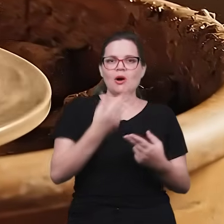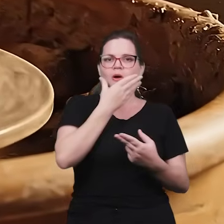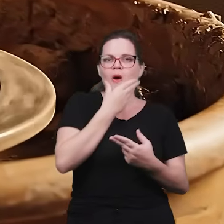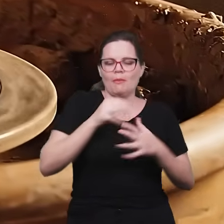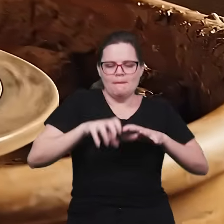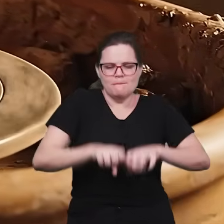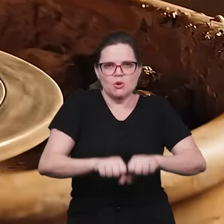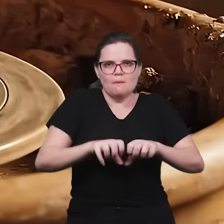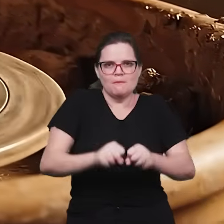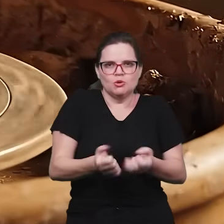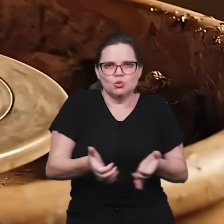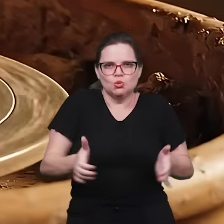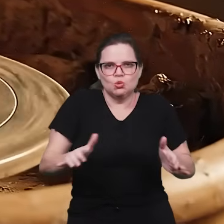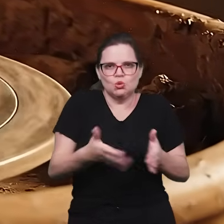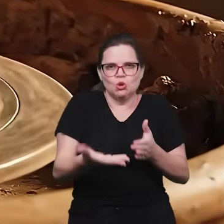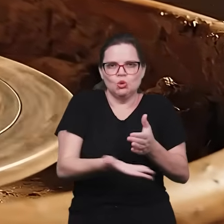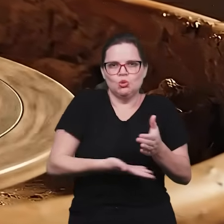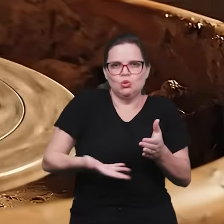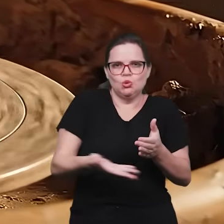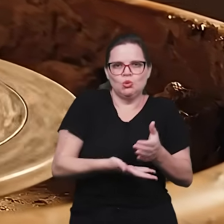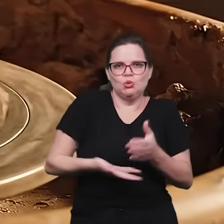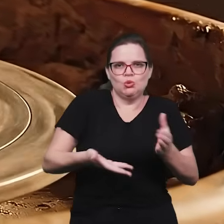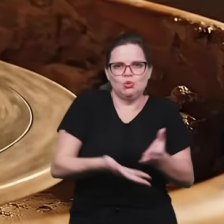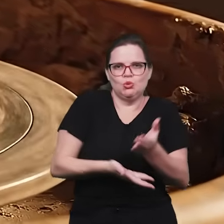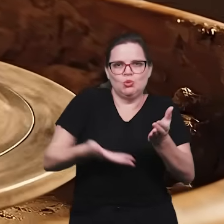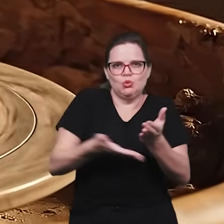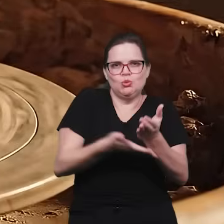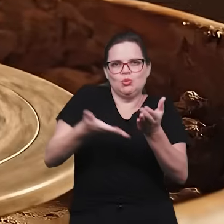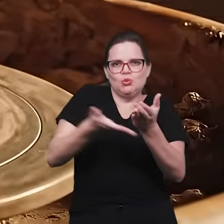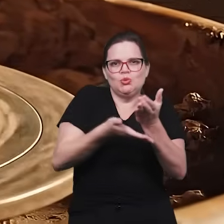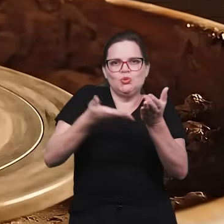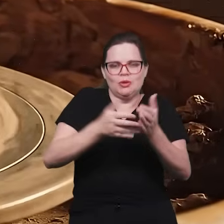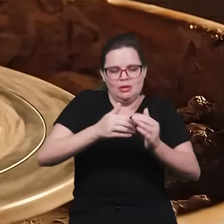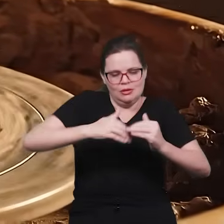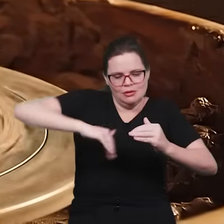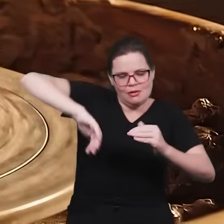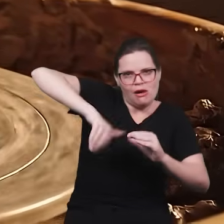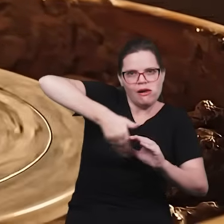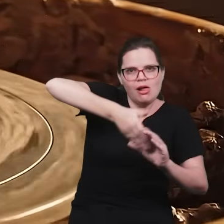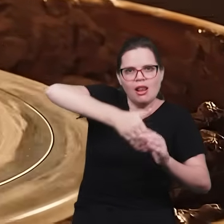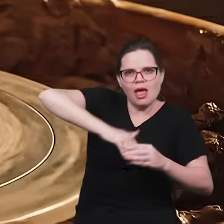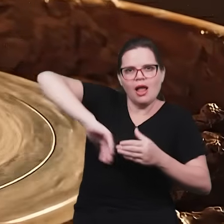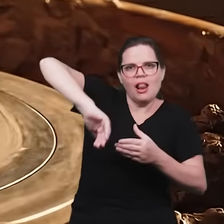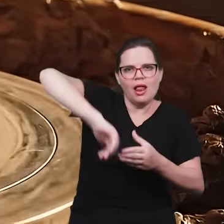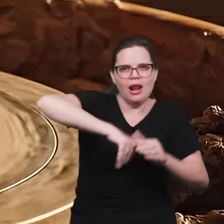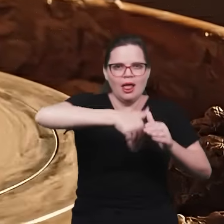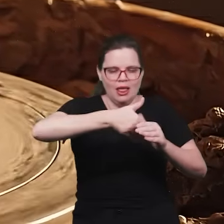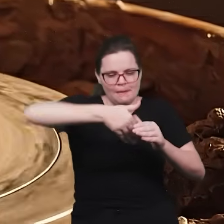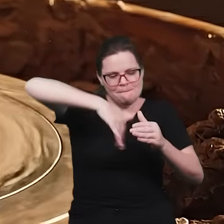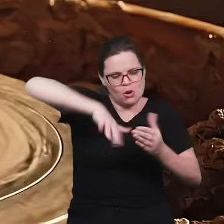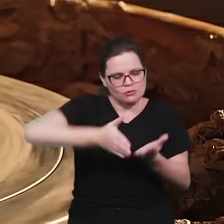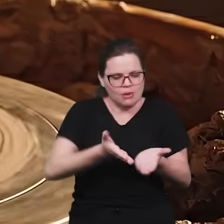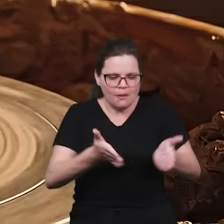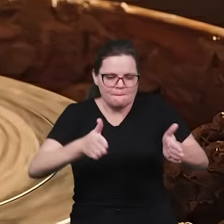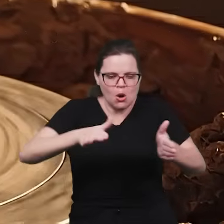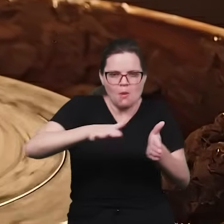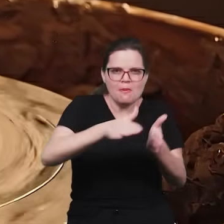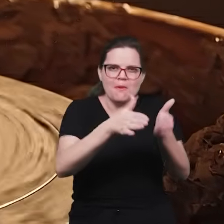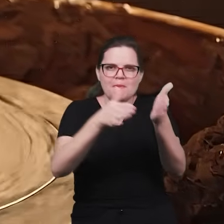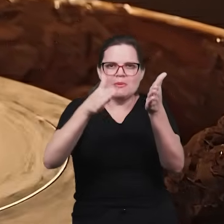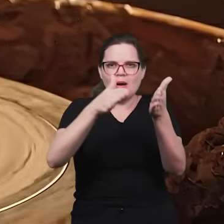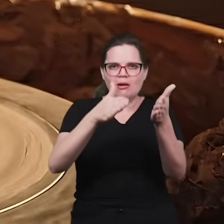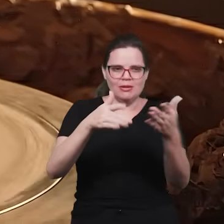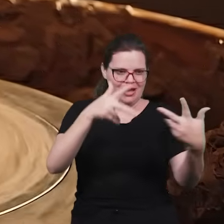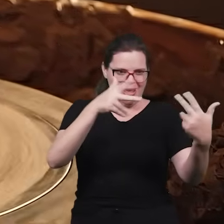em suas mãos. Já experimentou sentir-se seguro nas mãos de Deus e deixar que Ele molde a sua vida de acordo com